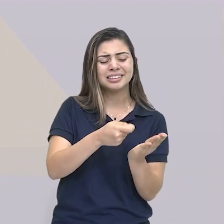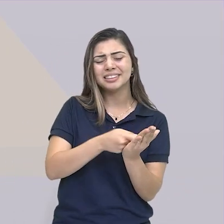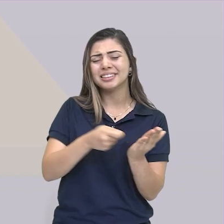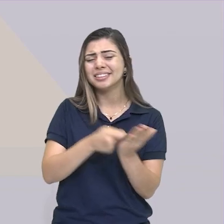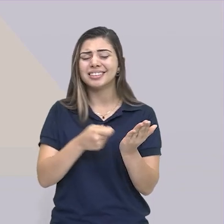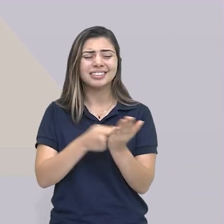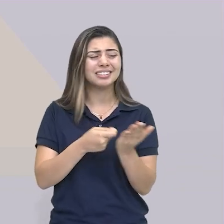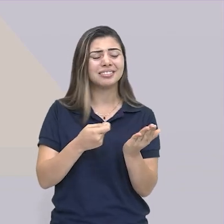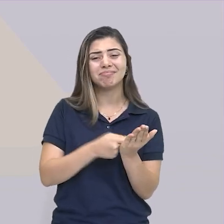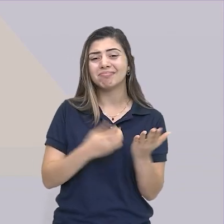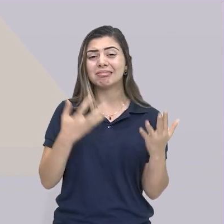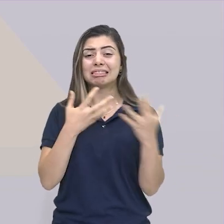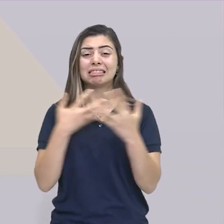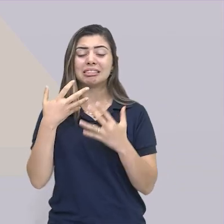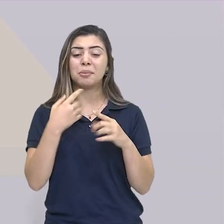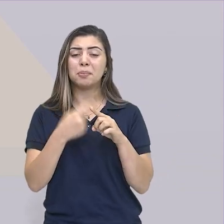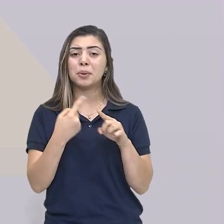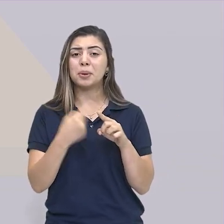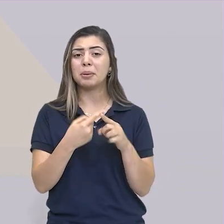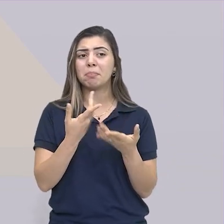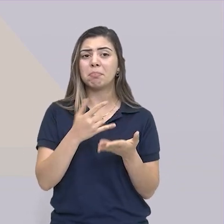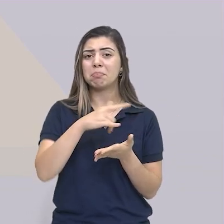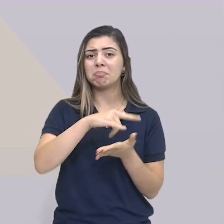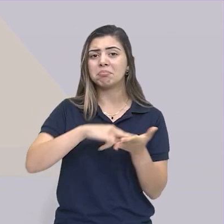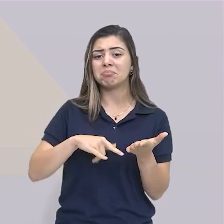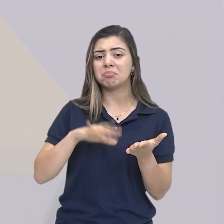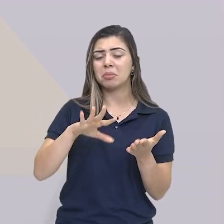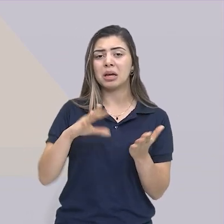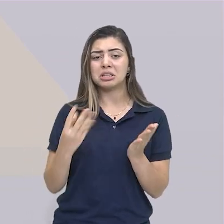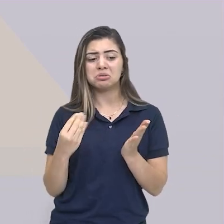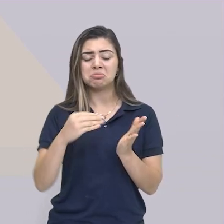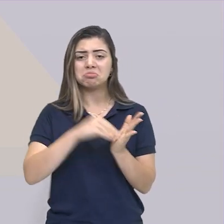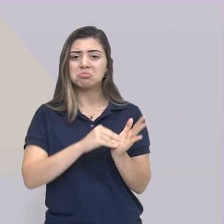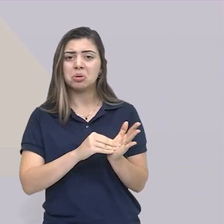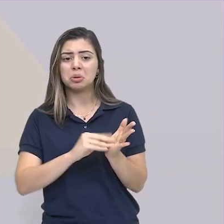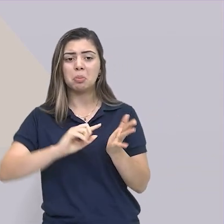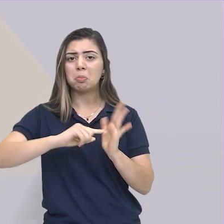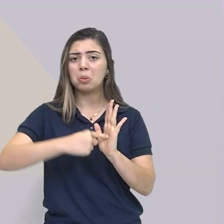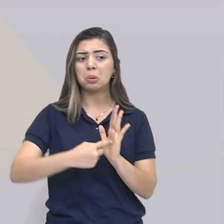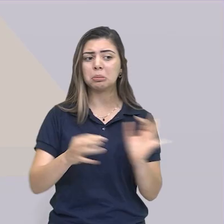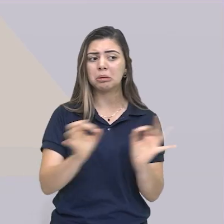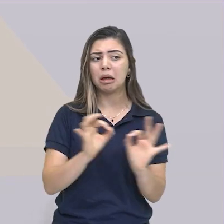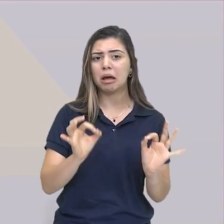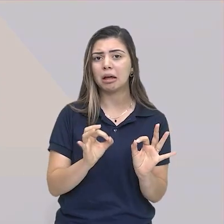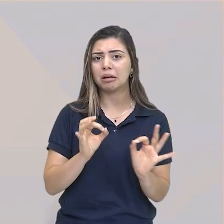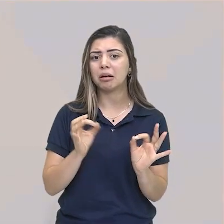situação, pois deixou um testamento sem nenhuma pontuação. Escreveu assim: